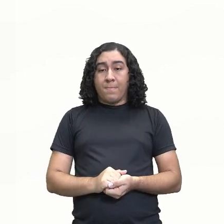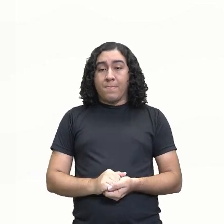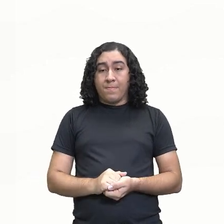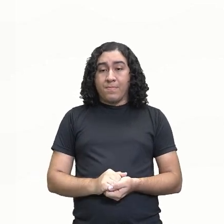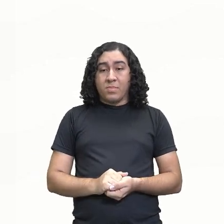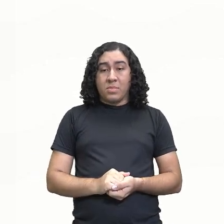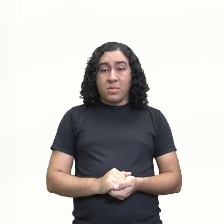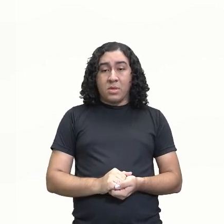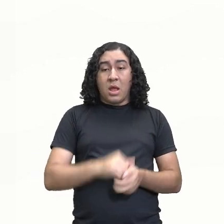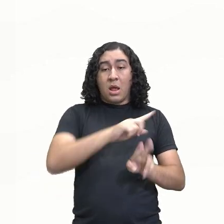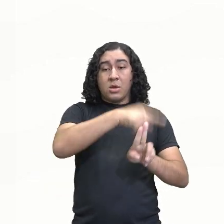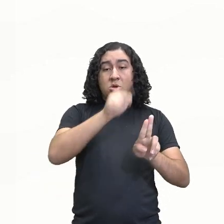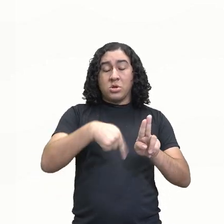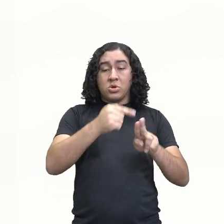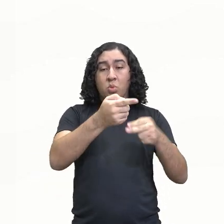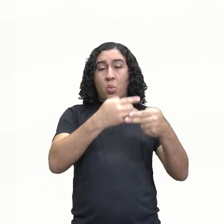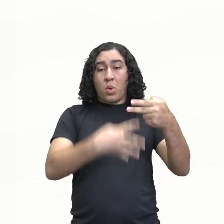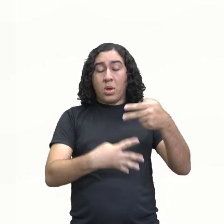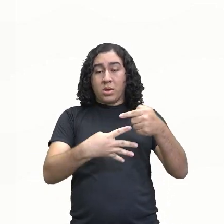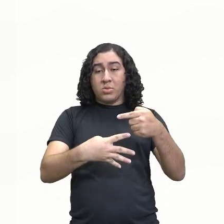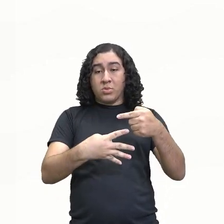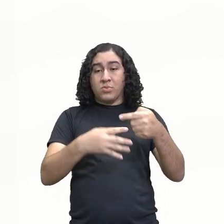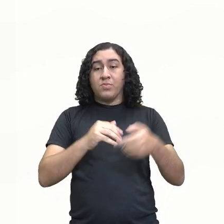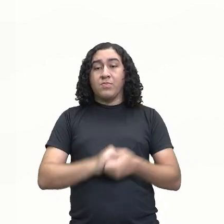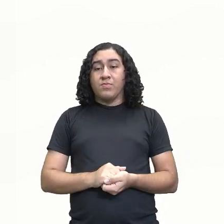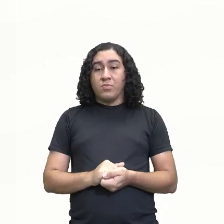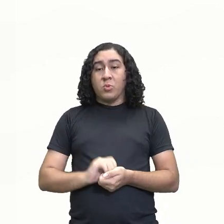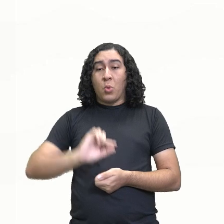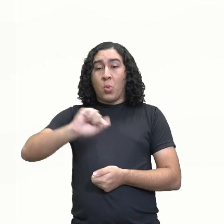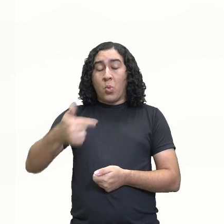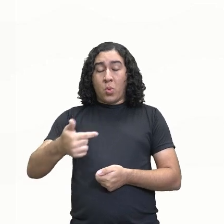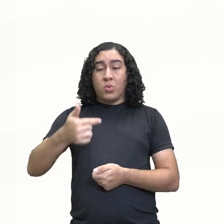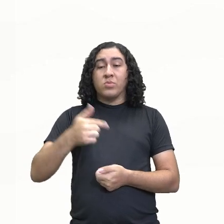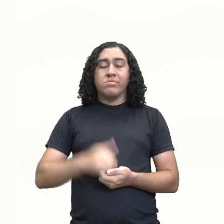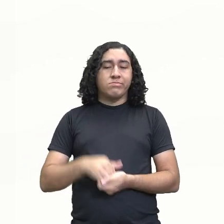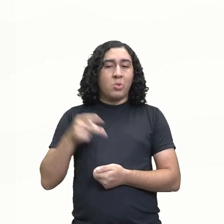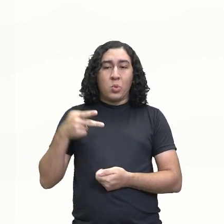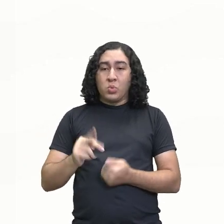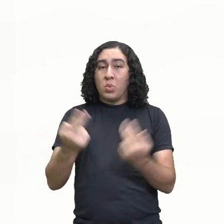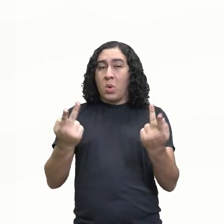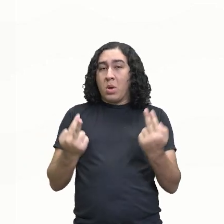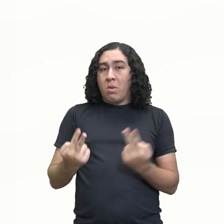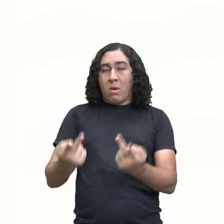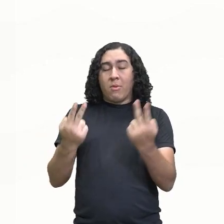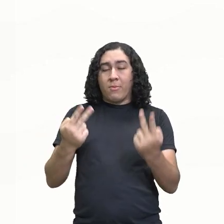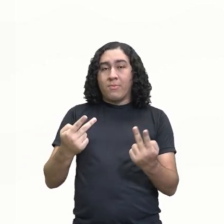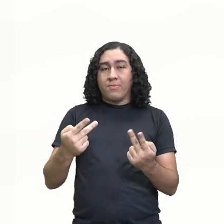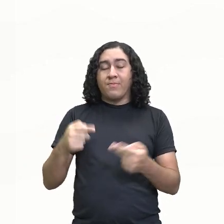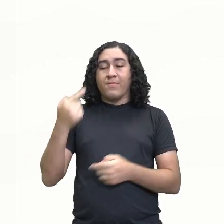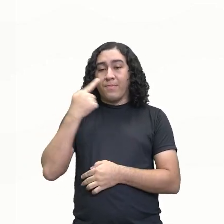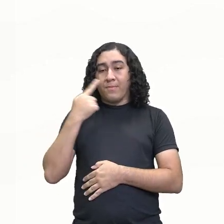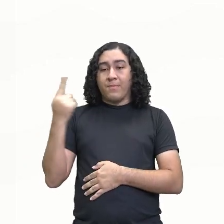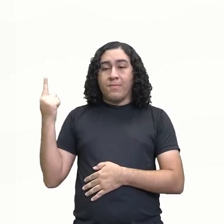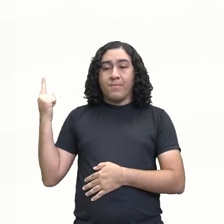graus representado em radianos, π sobre 2. 180 graus vai ser o π.